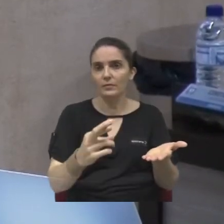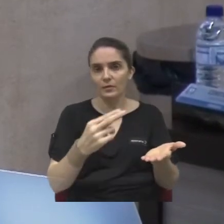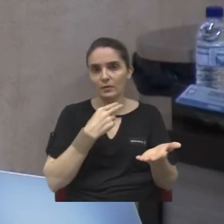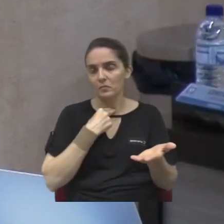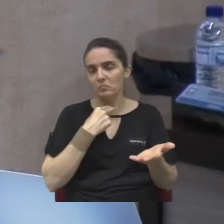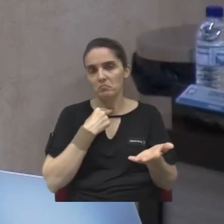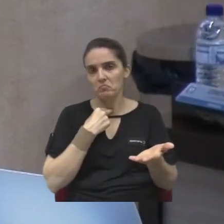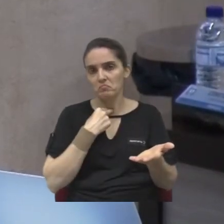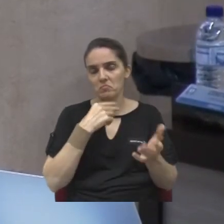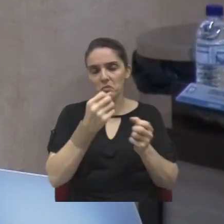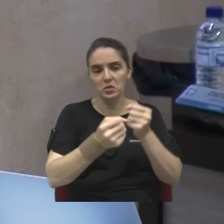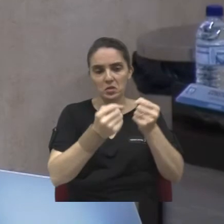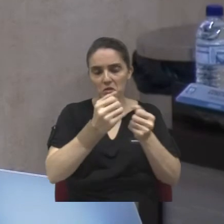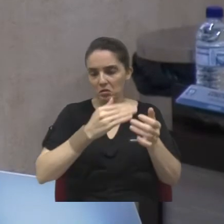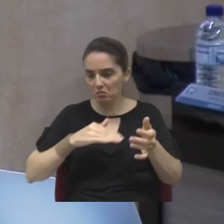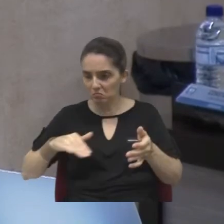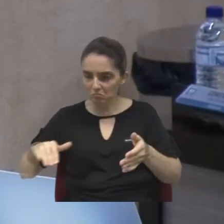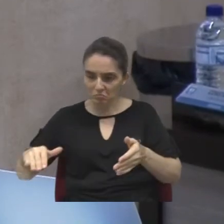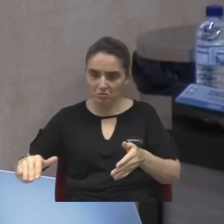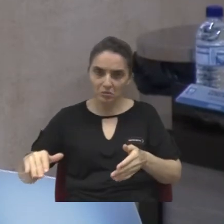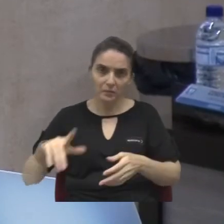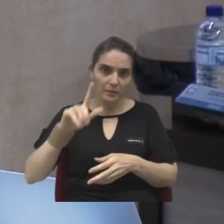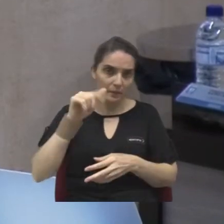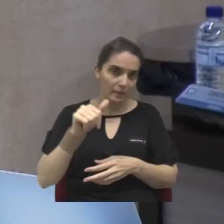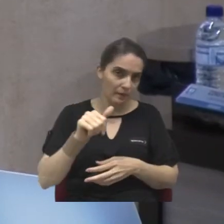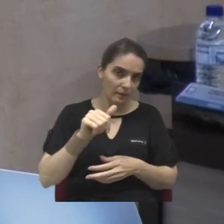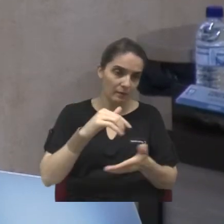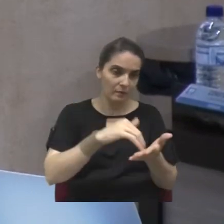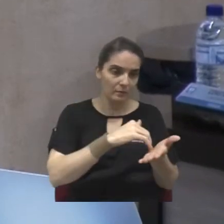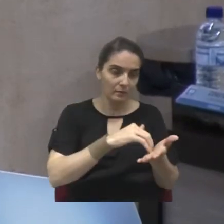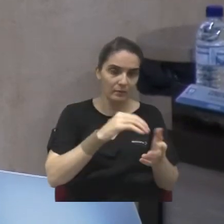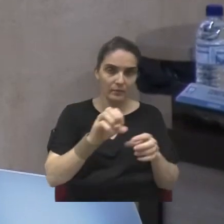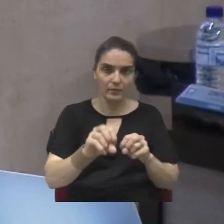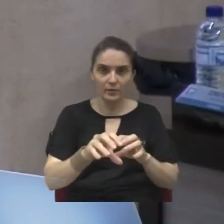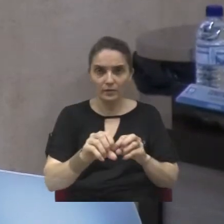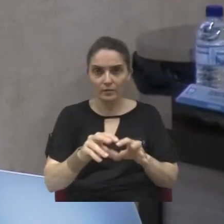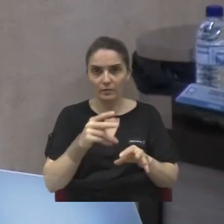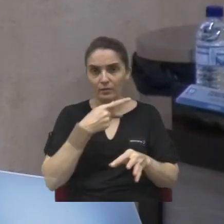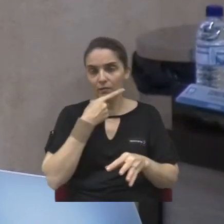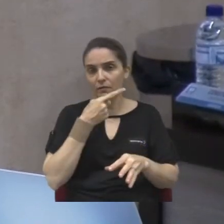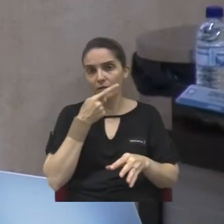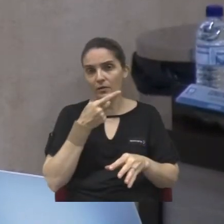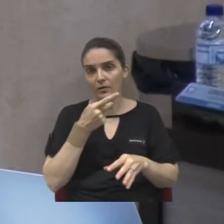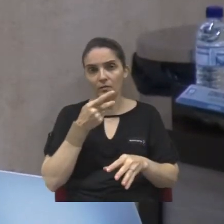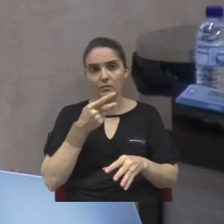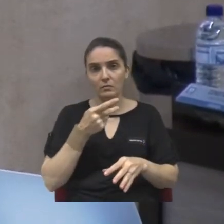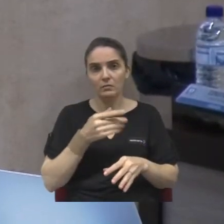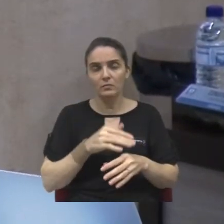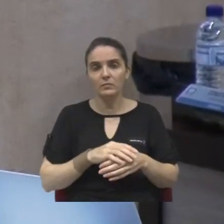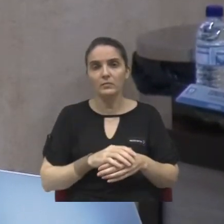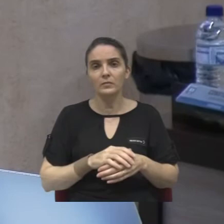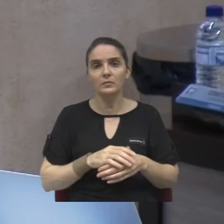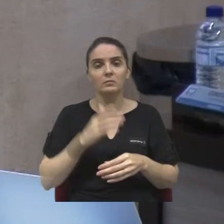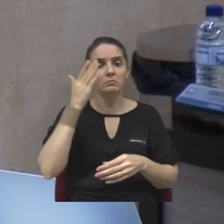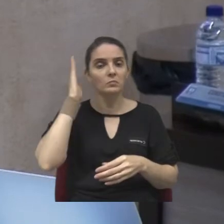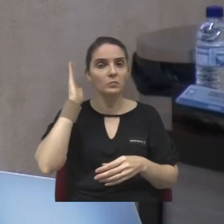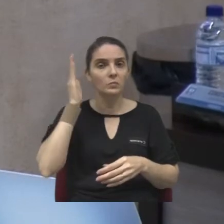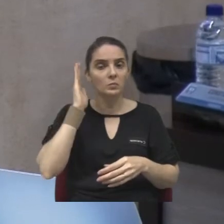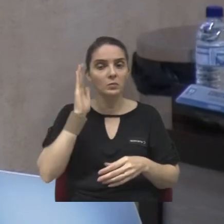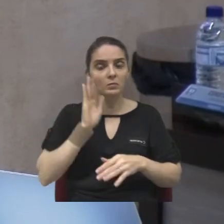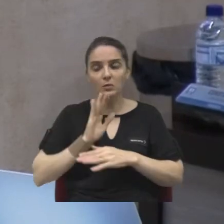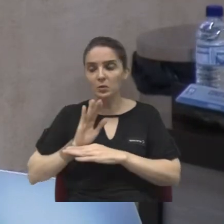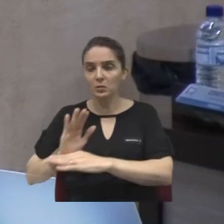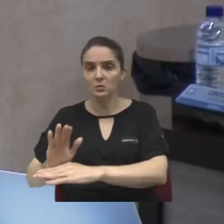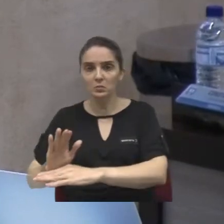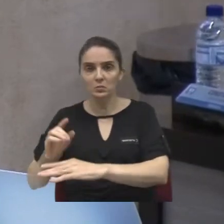de trânsito. Daí, lá, o secretário da Educação, em comissão, disse que isso auxiliaria com relação ao